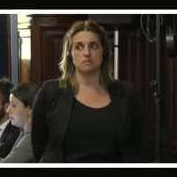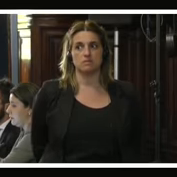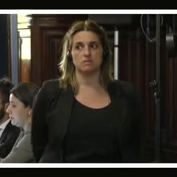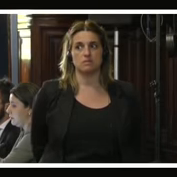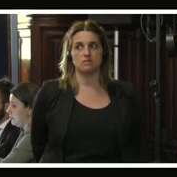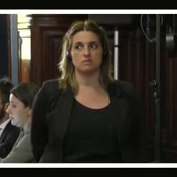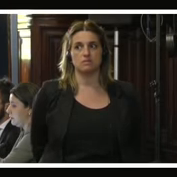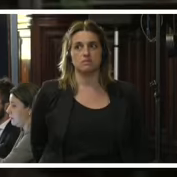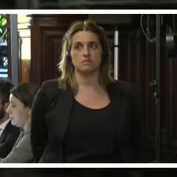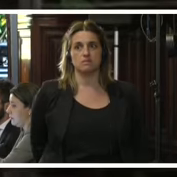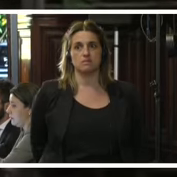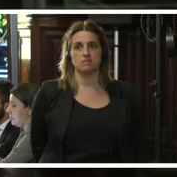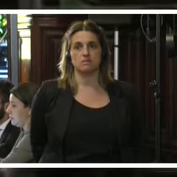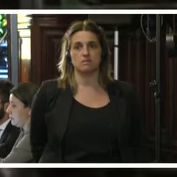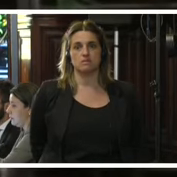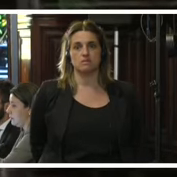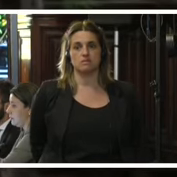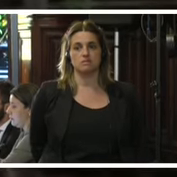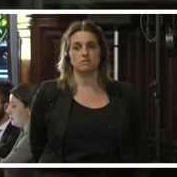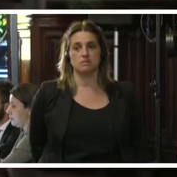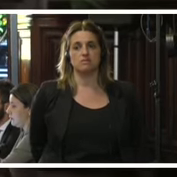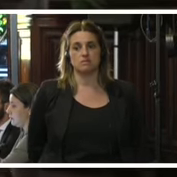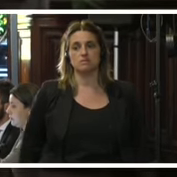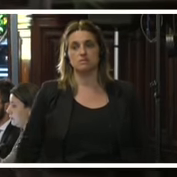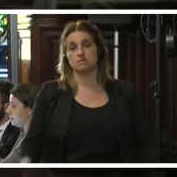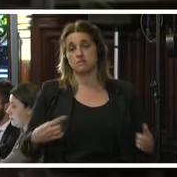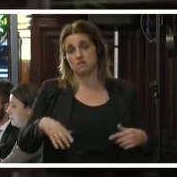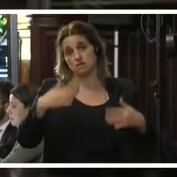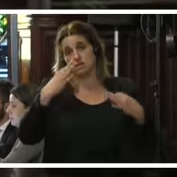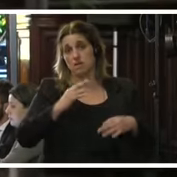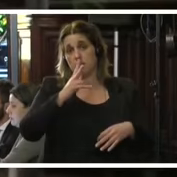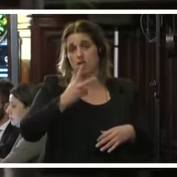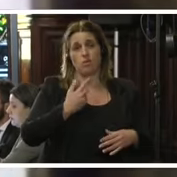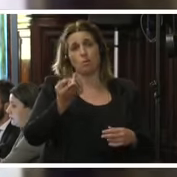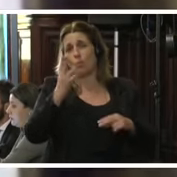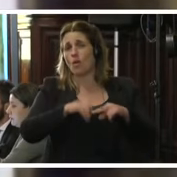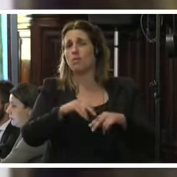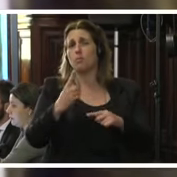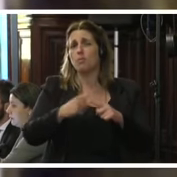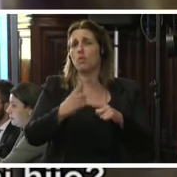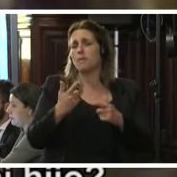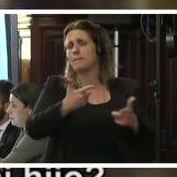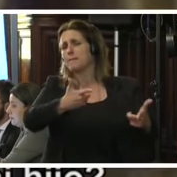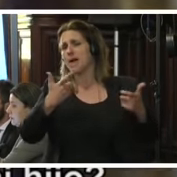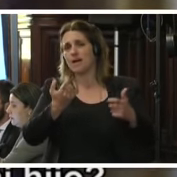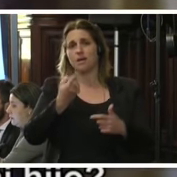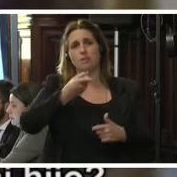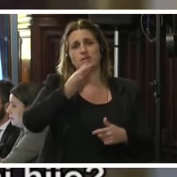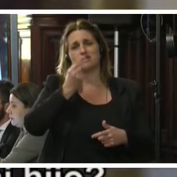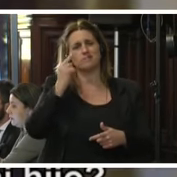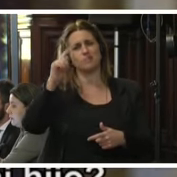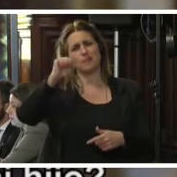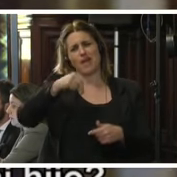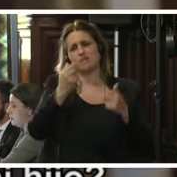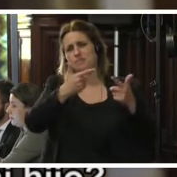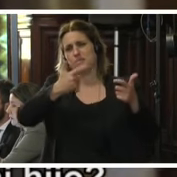Covarde, tudo covarde. Porque meu filho foi assassinado por um policial. Ele levou um tiro na cabeça. Então o assassino vai sair impune e